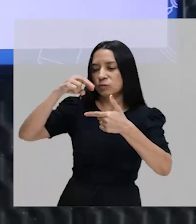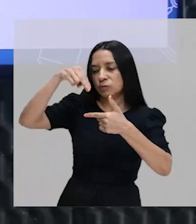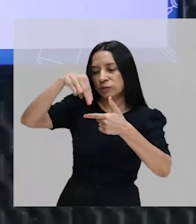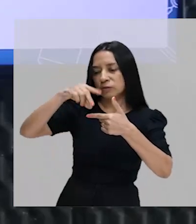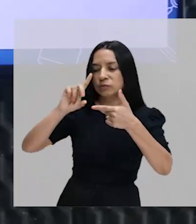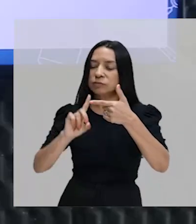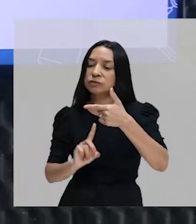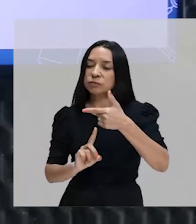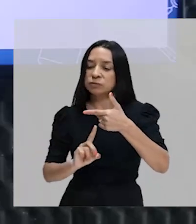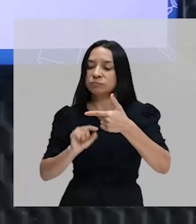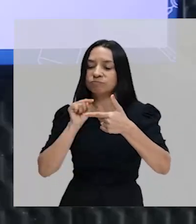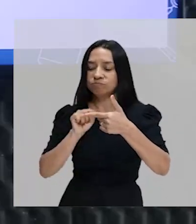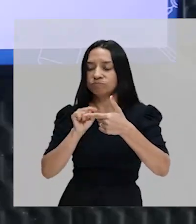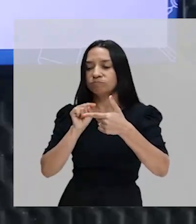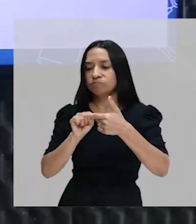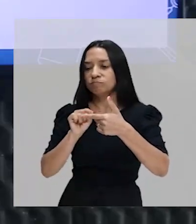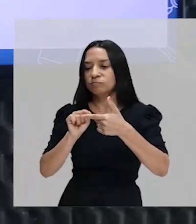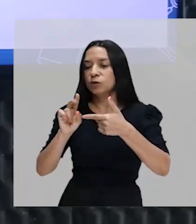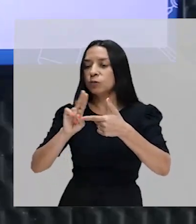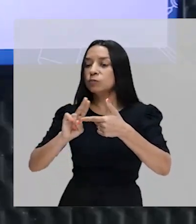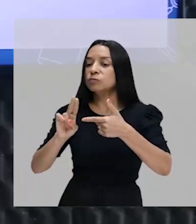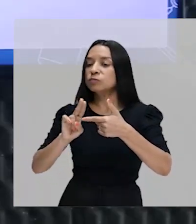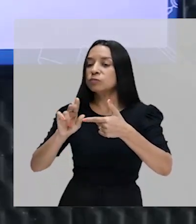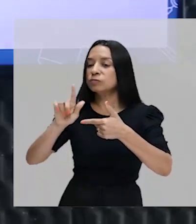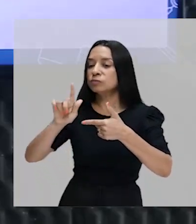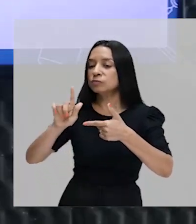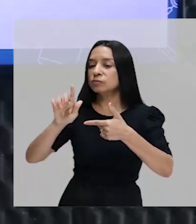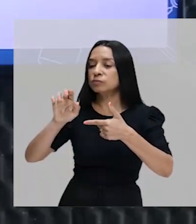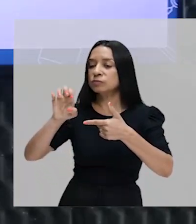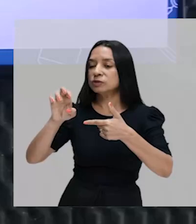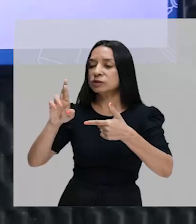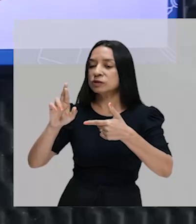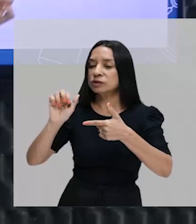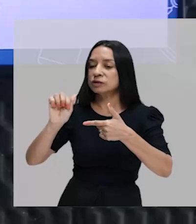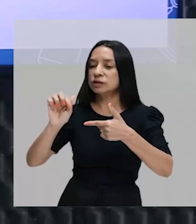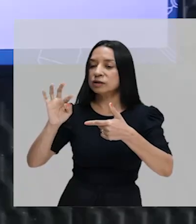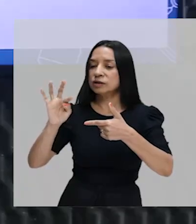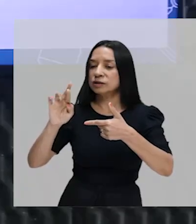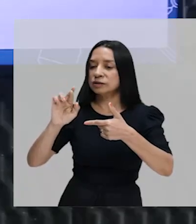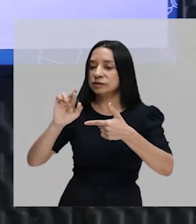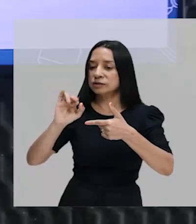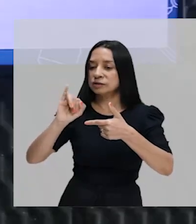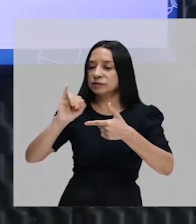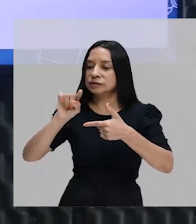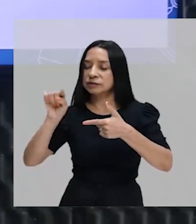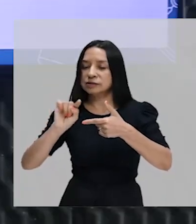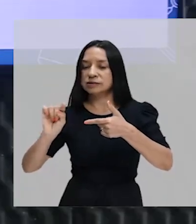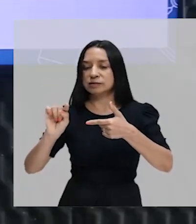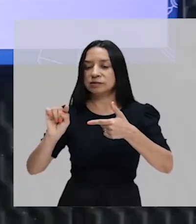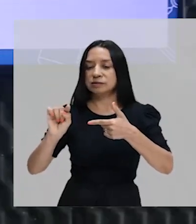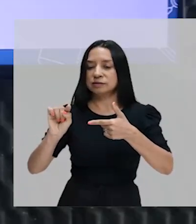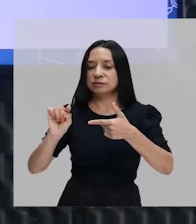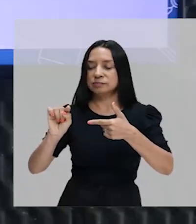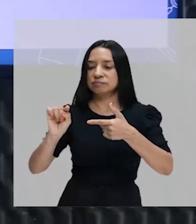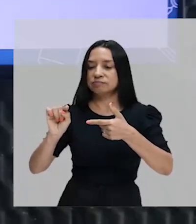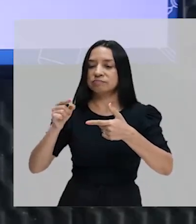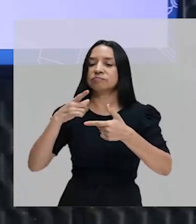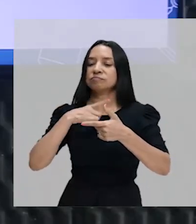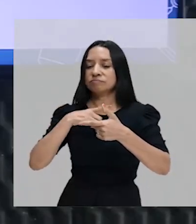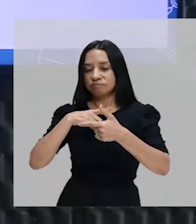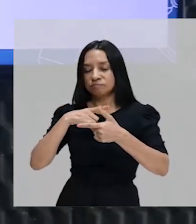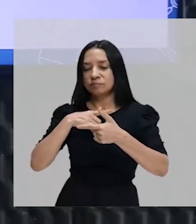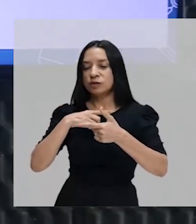Então, aquela fração ela é chamada de fração geratriz, ou simplesmente de geratriz. No caso, existe